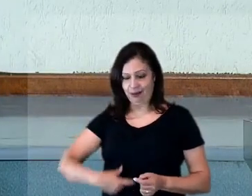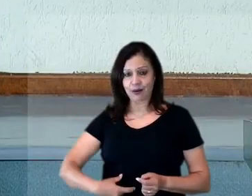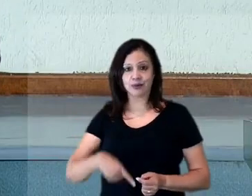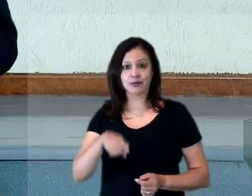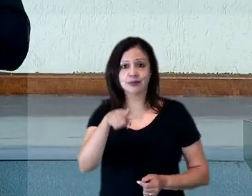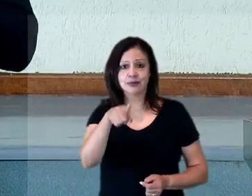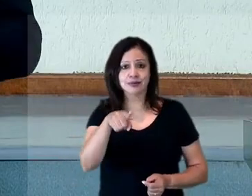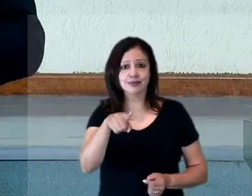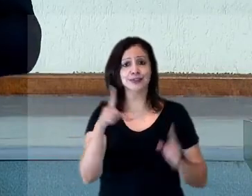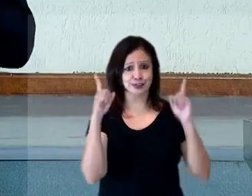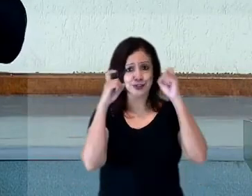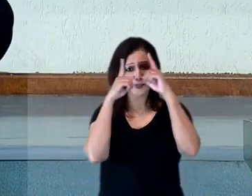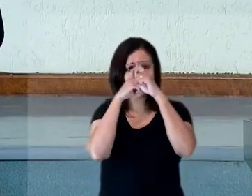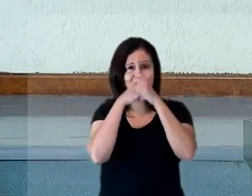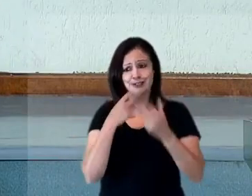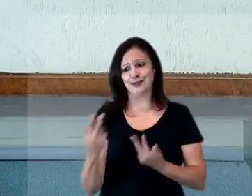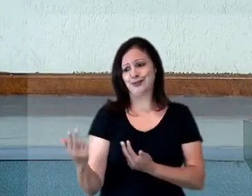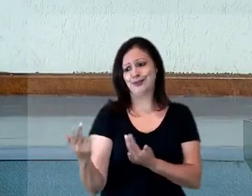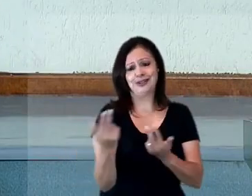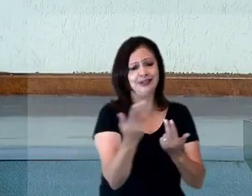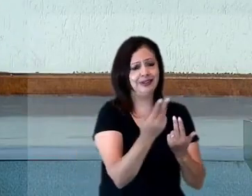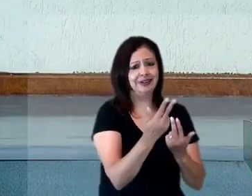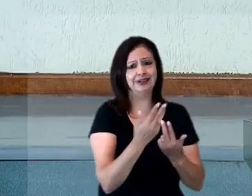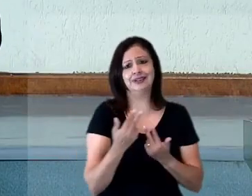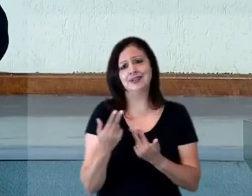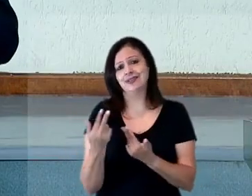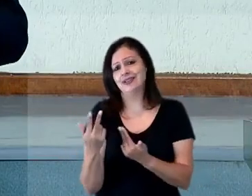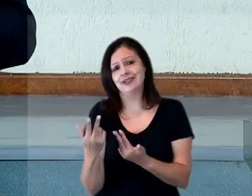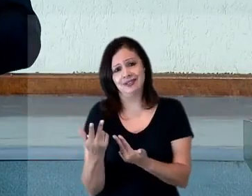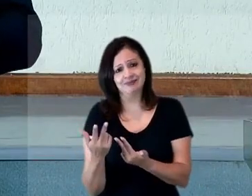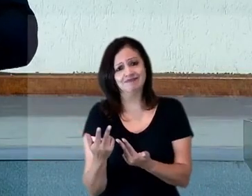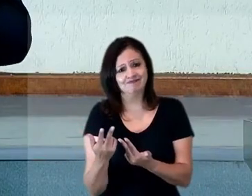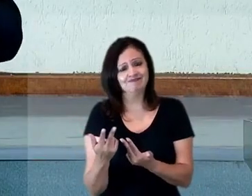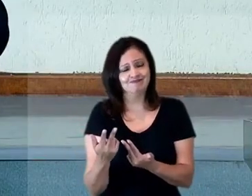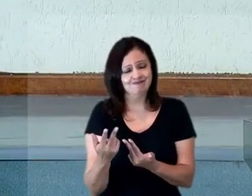difíceis. Também incomodamos, também